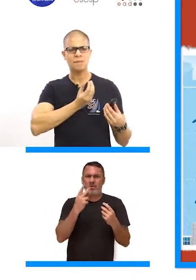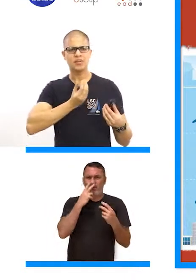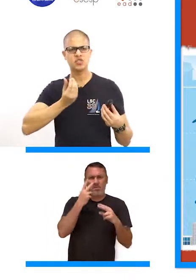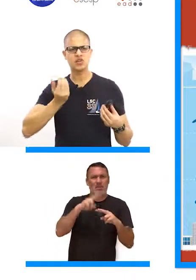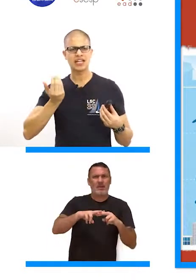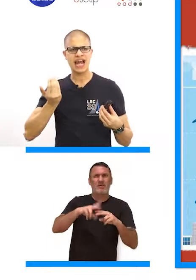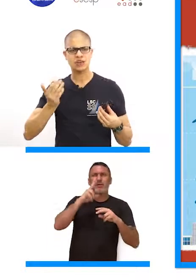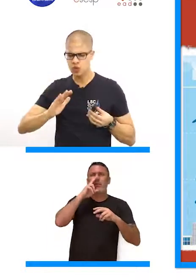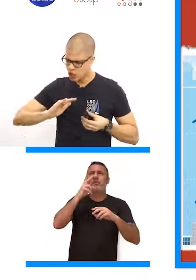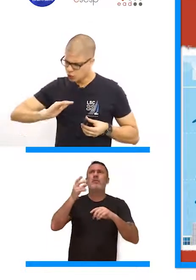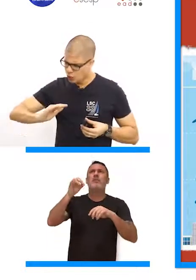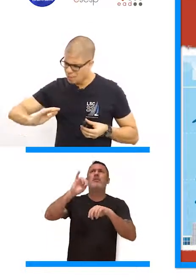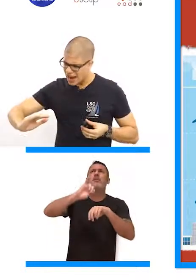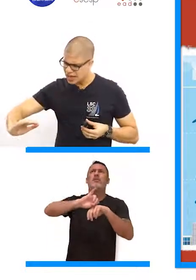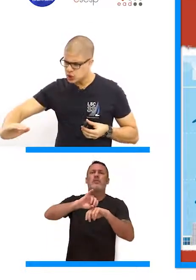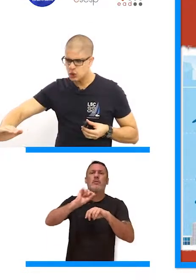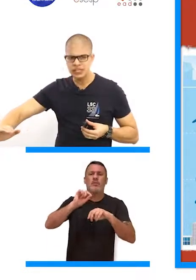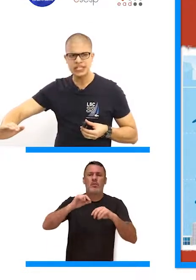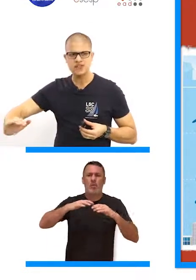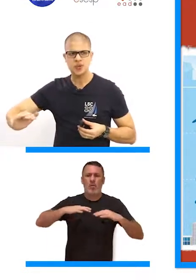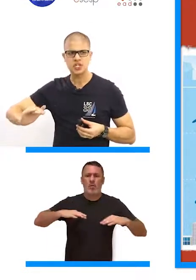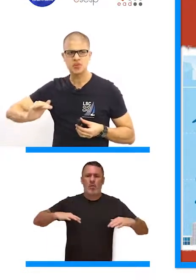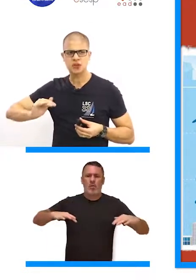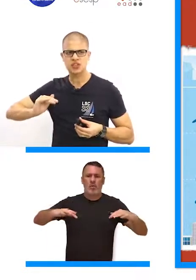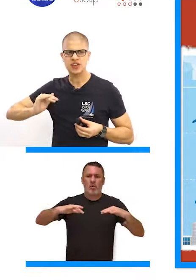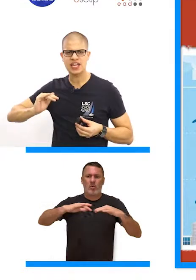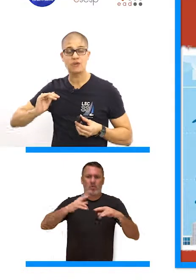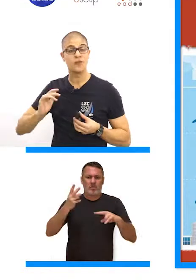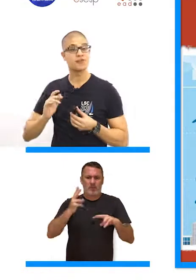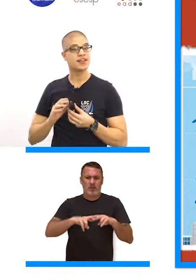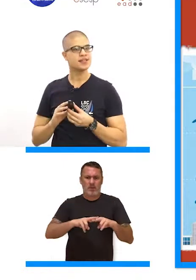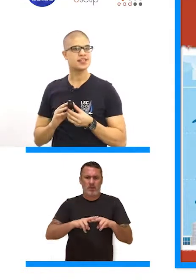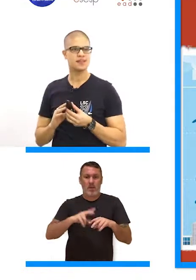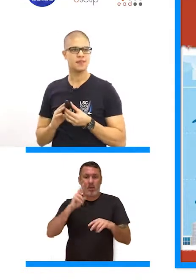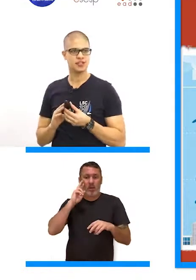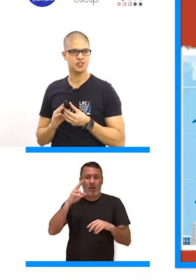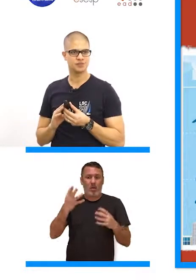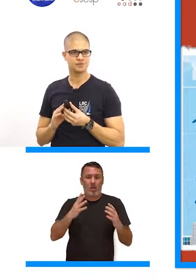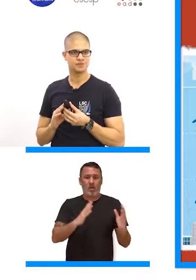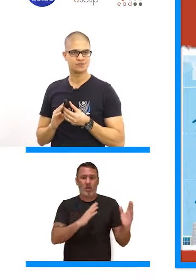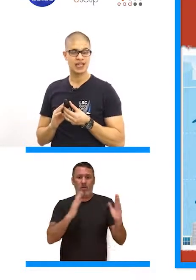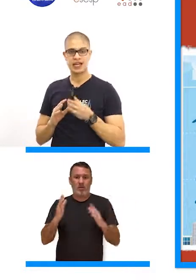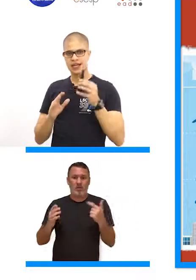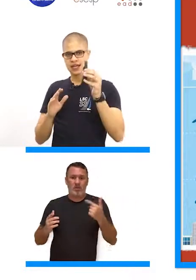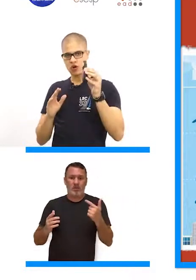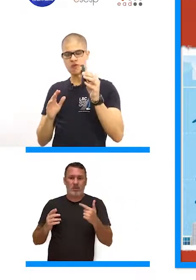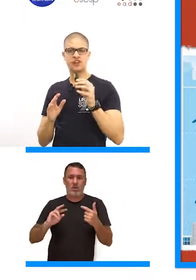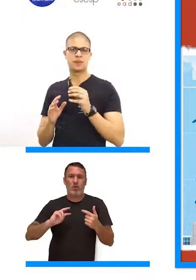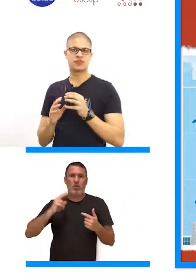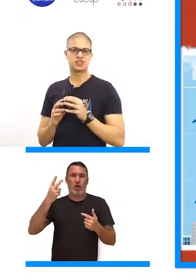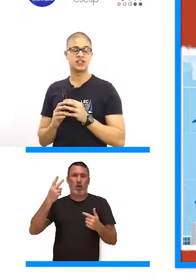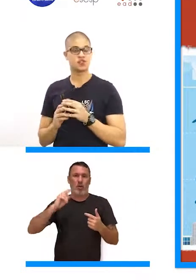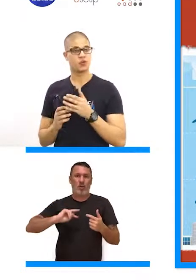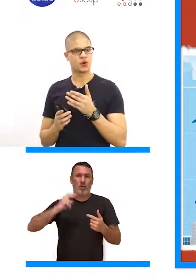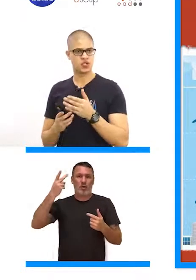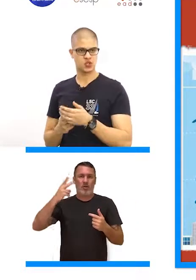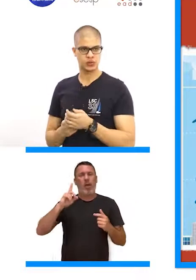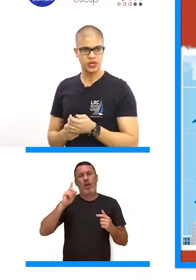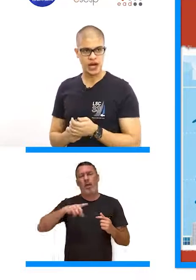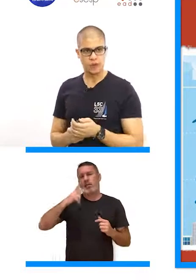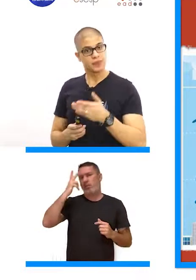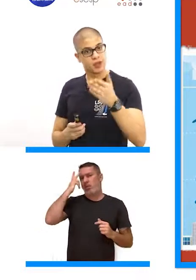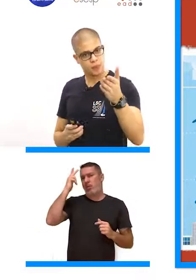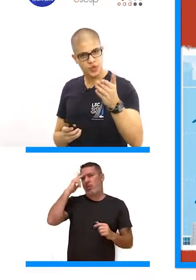ficou aprisionado no baixo nível atmosférico? Exatamente. Como eu falei para vocês, esse é um